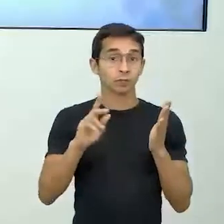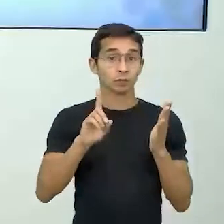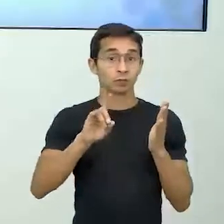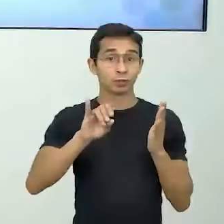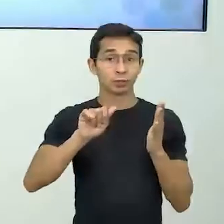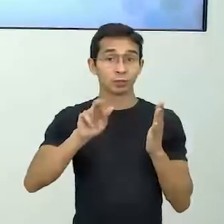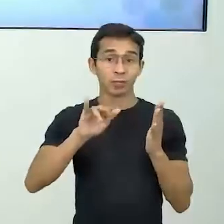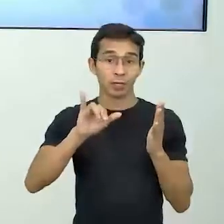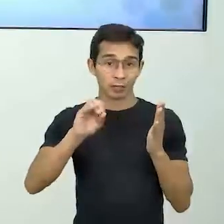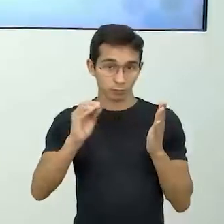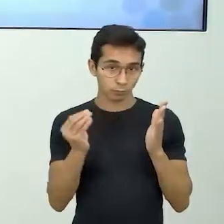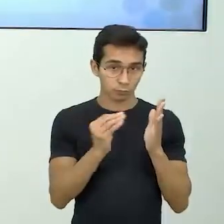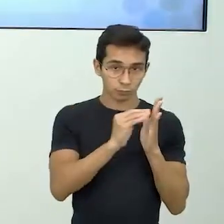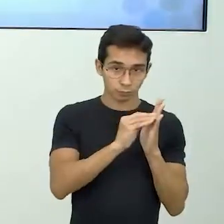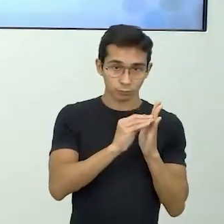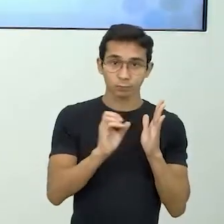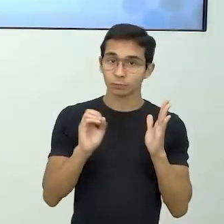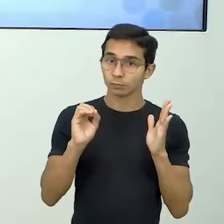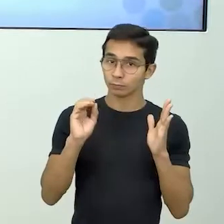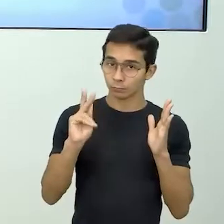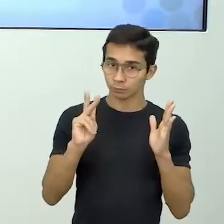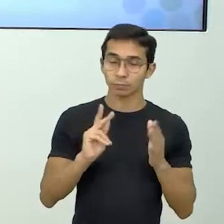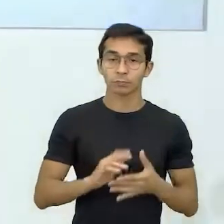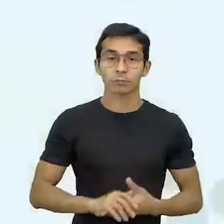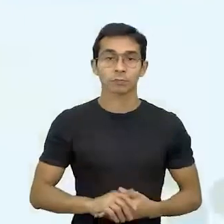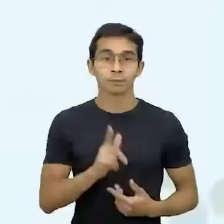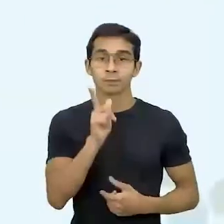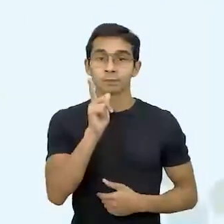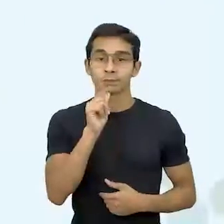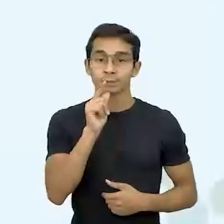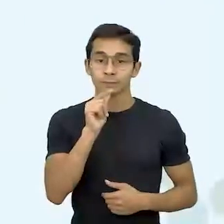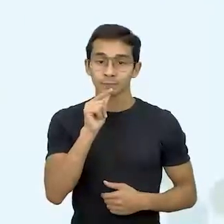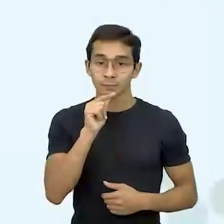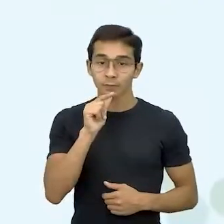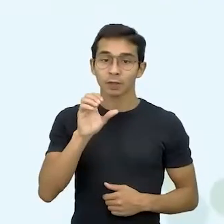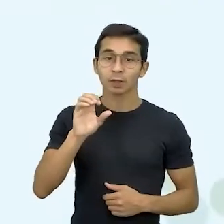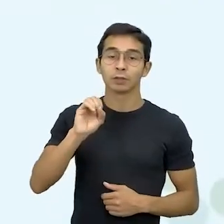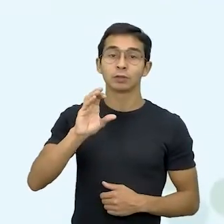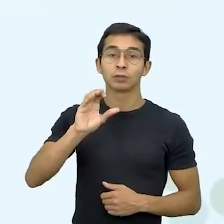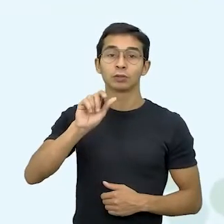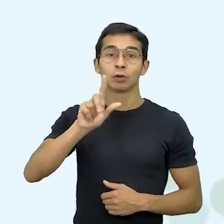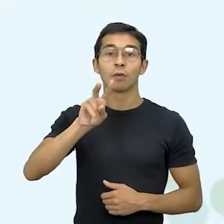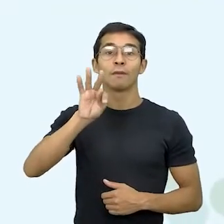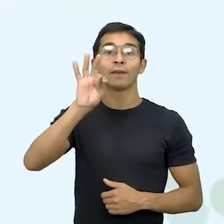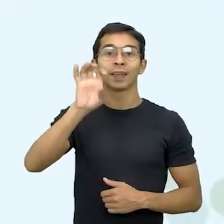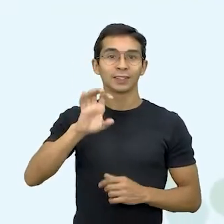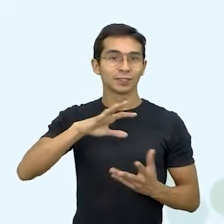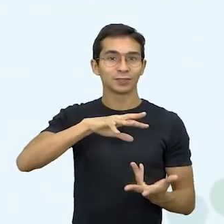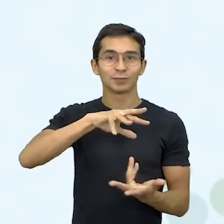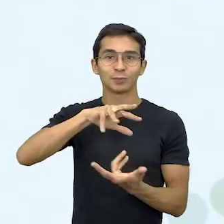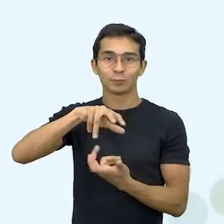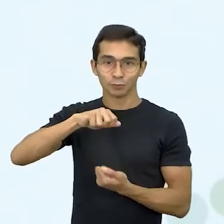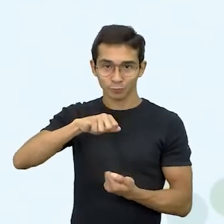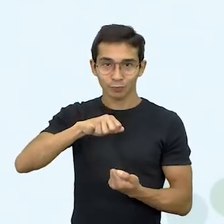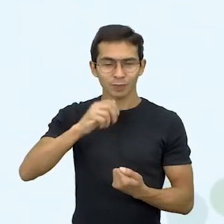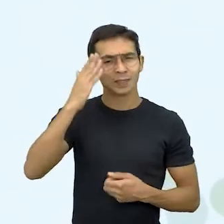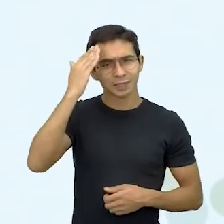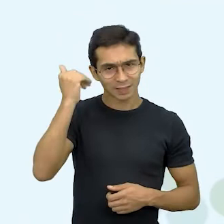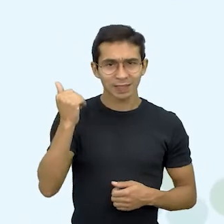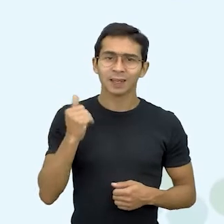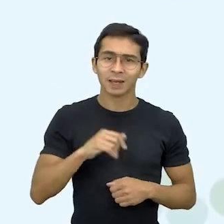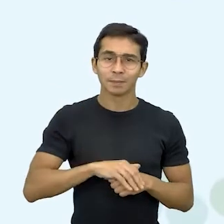bordo. Ok? Então, água como um solvente universal. Sabe-se que a água recobre, cerca